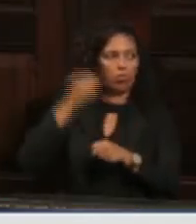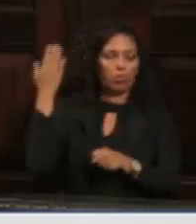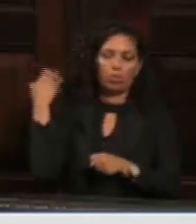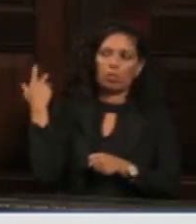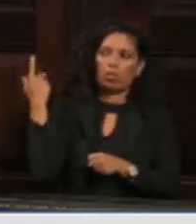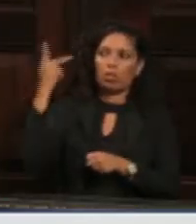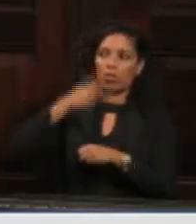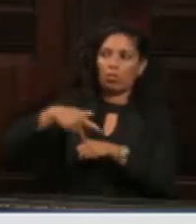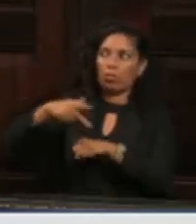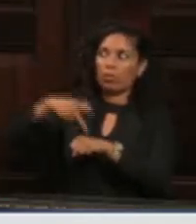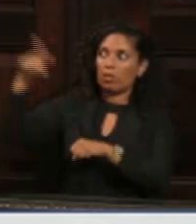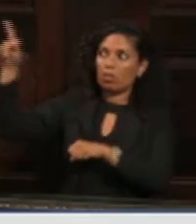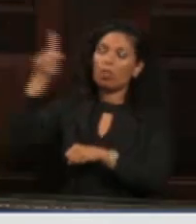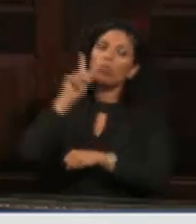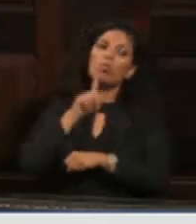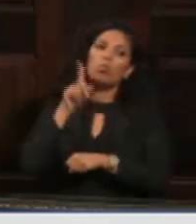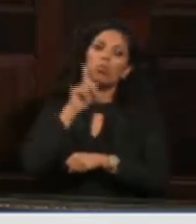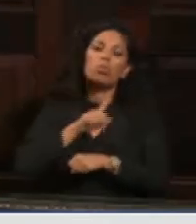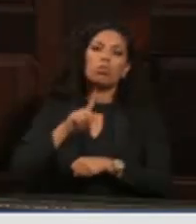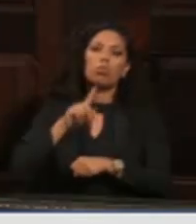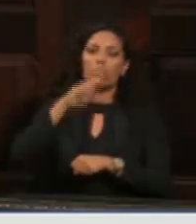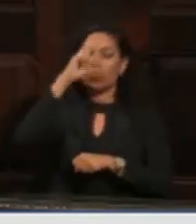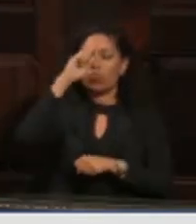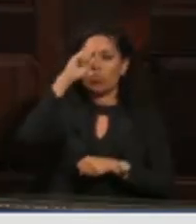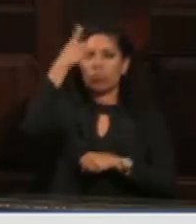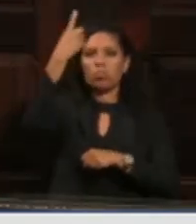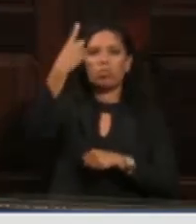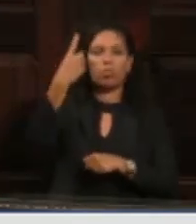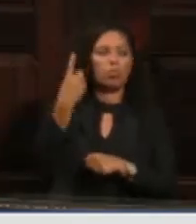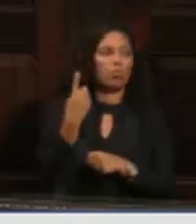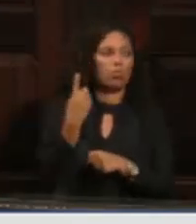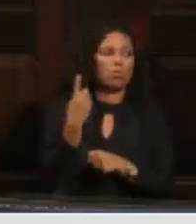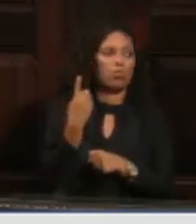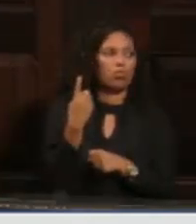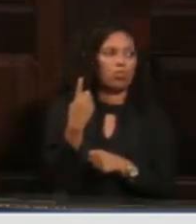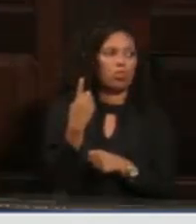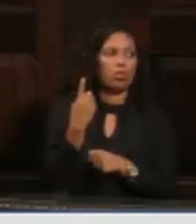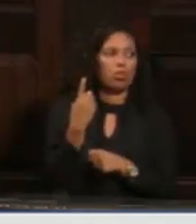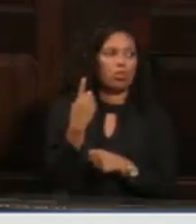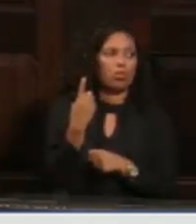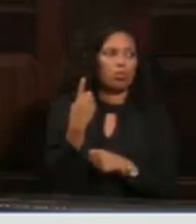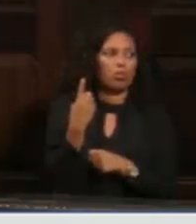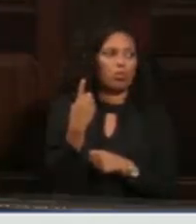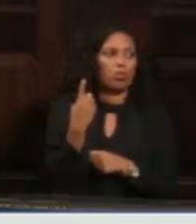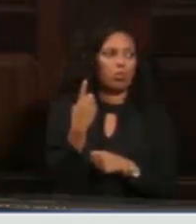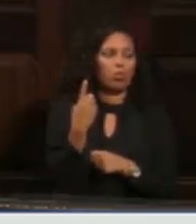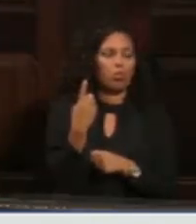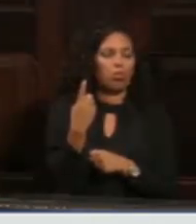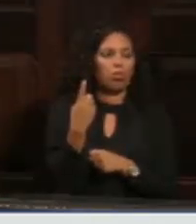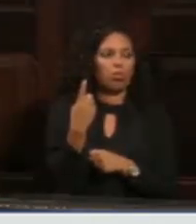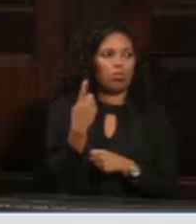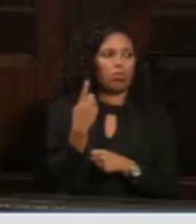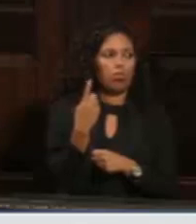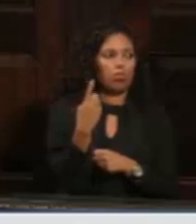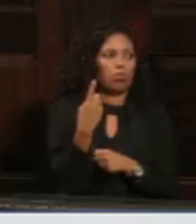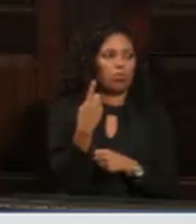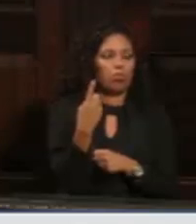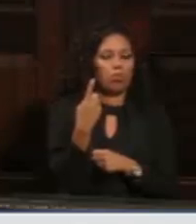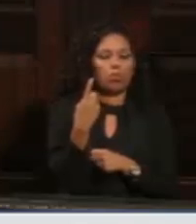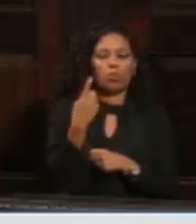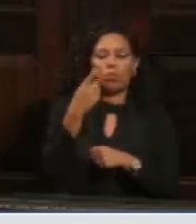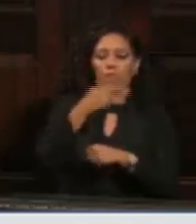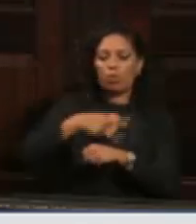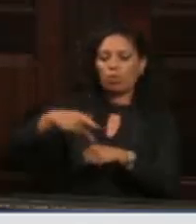do Norte inventaram um argumento, um pretexto já sobejamente desmontado, de que o Iraque,